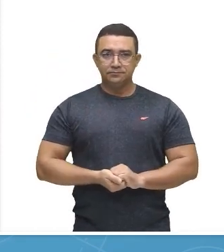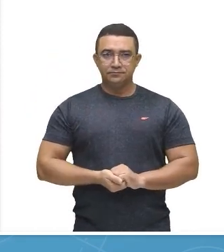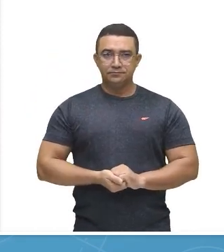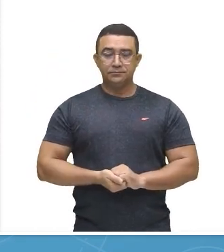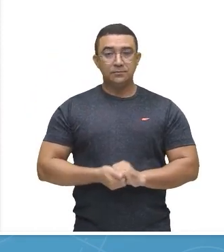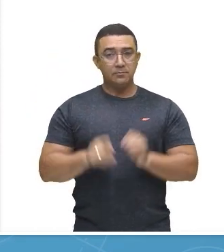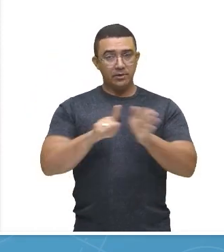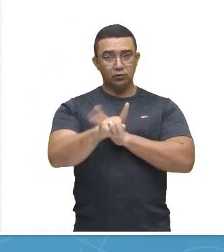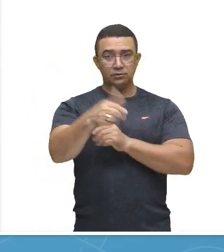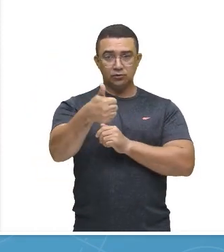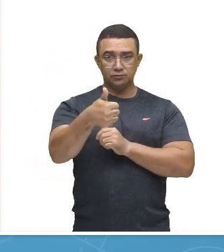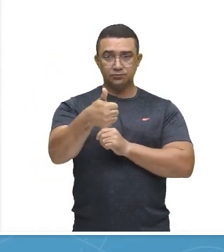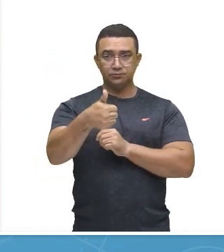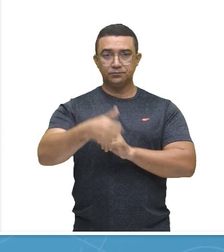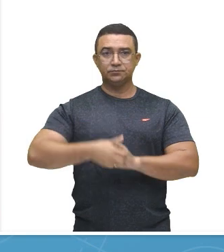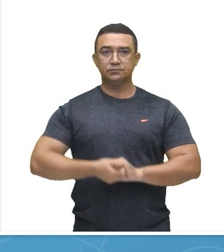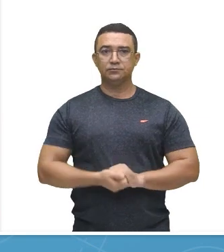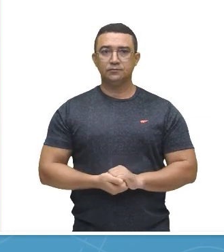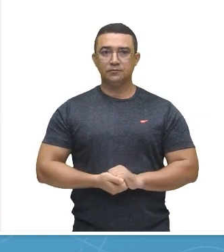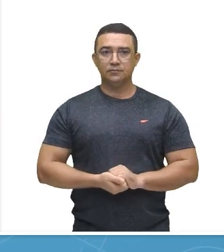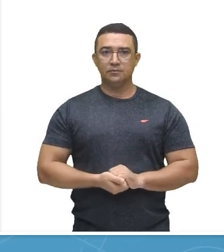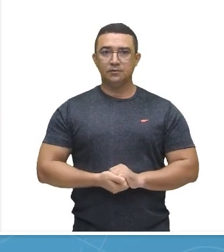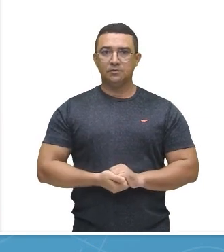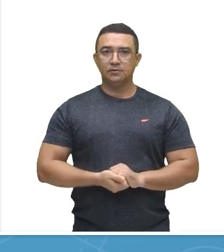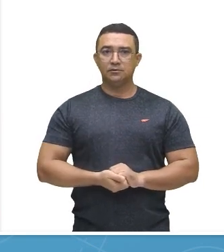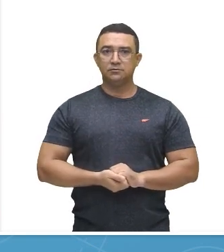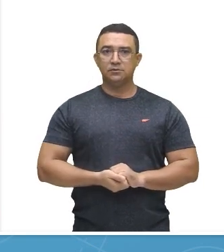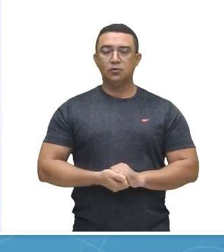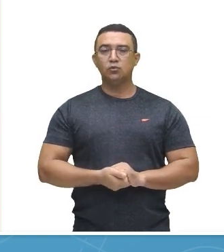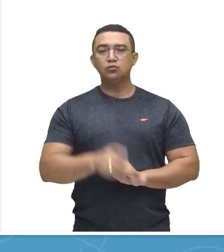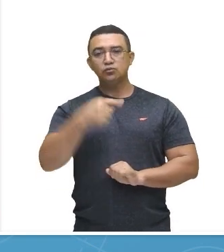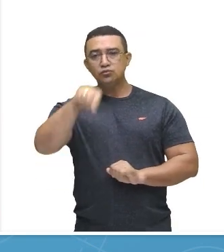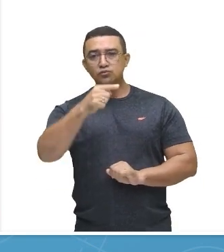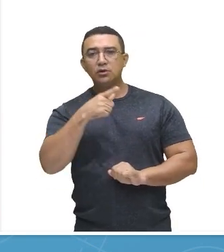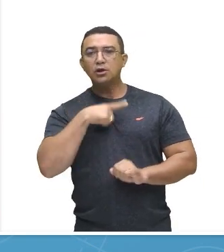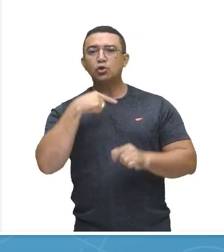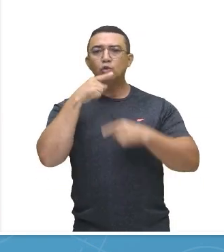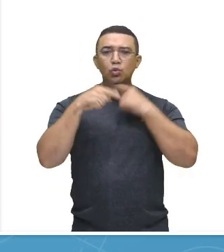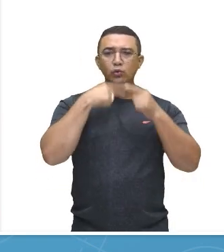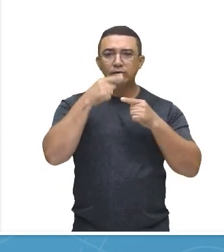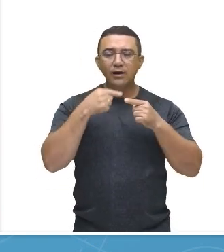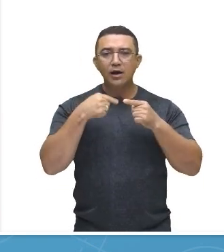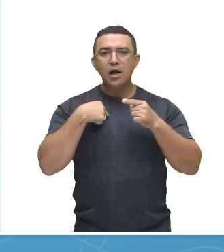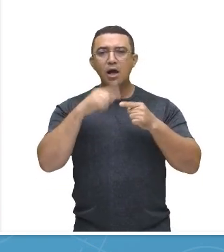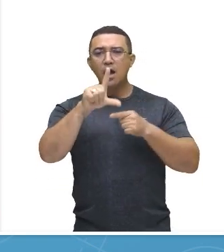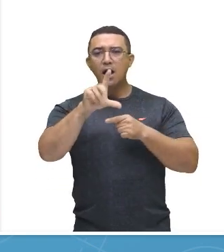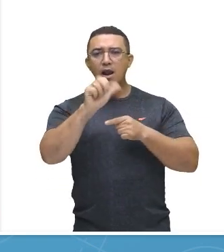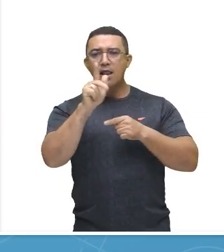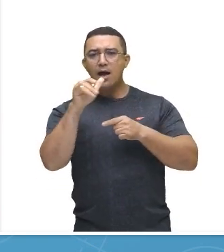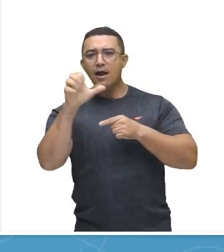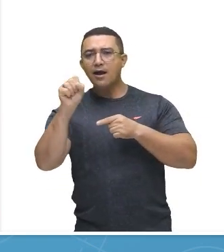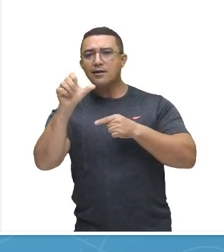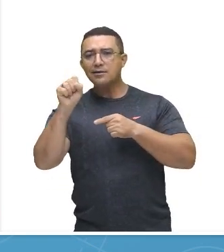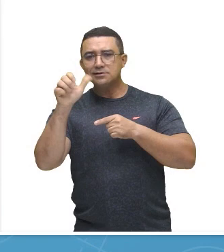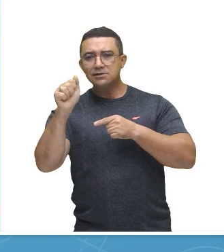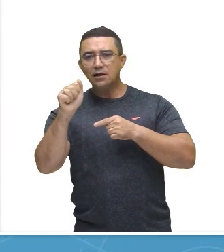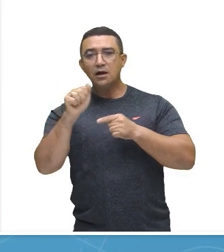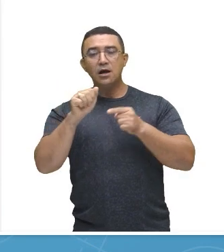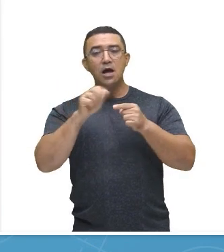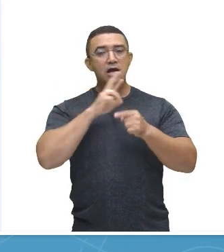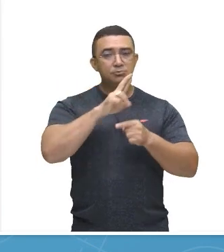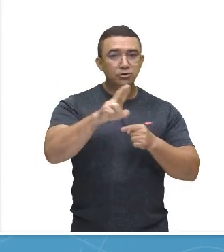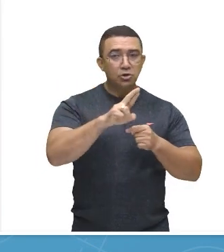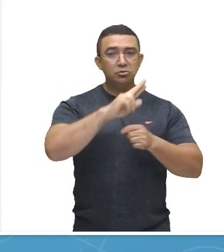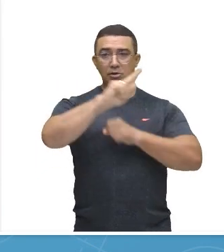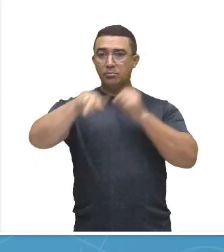primeira questão. Para nós tirarmos as dúvidas, a Larissa disse que pensou uma resposta, depois ela mudou de ideia. Tudo é bem-vindo,